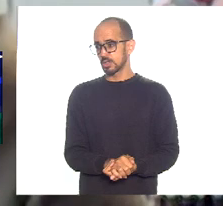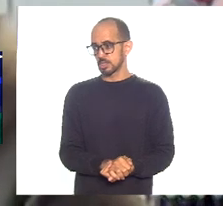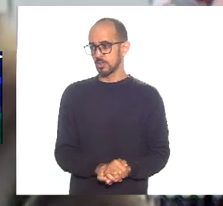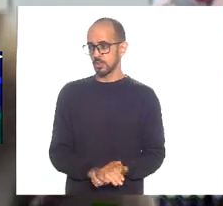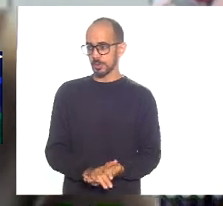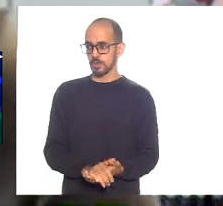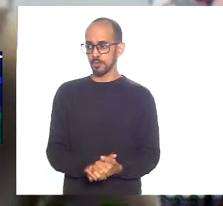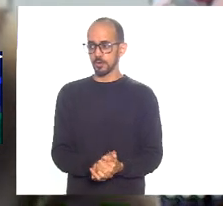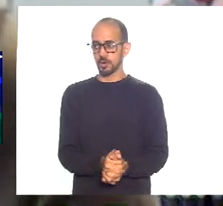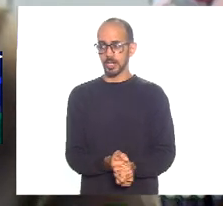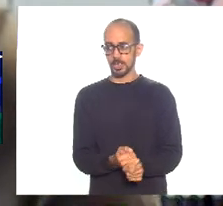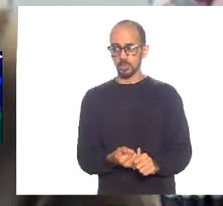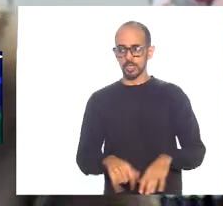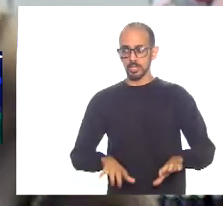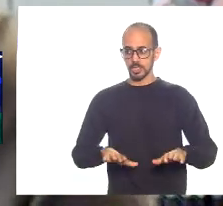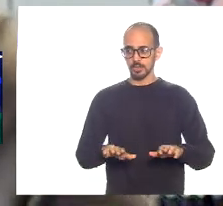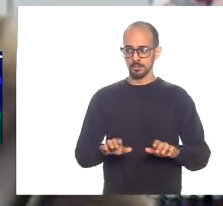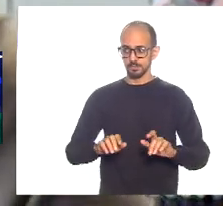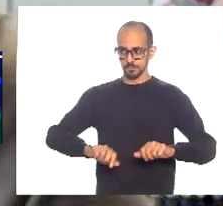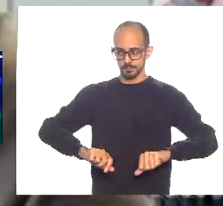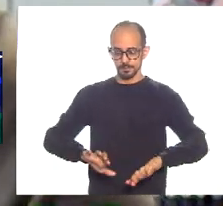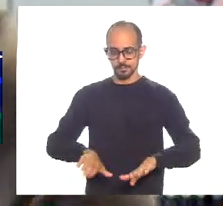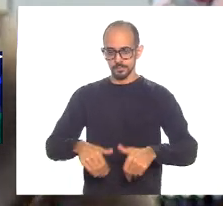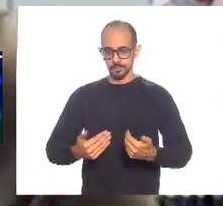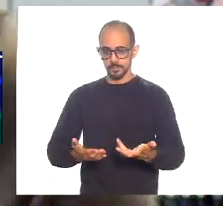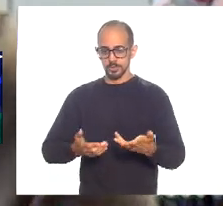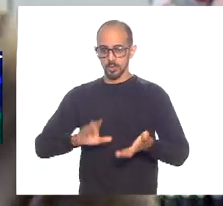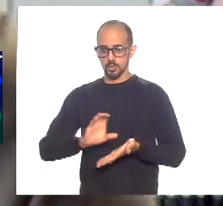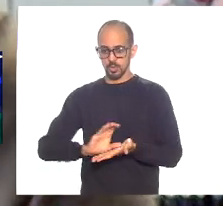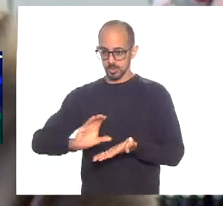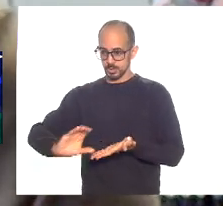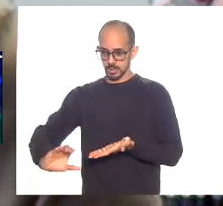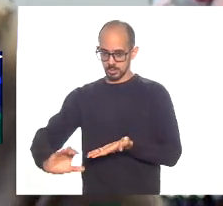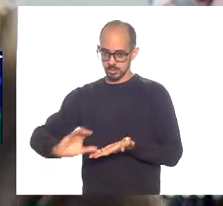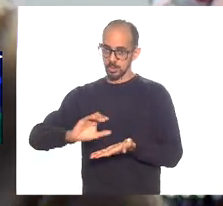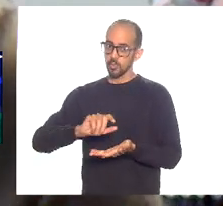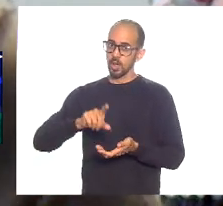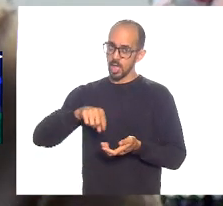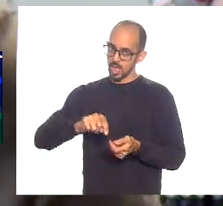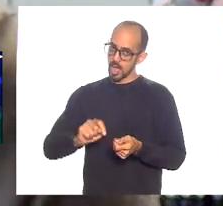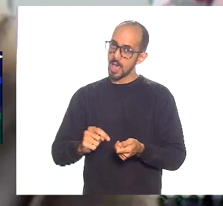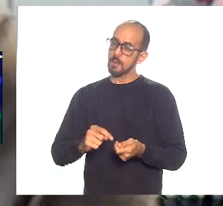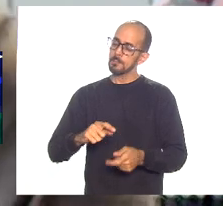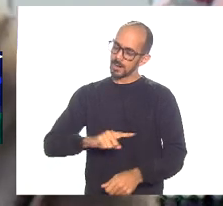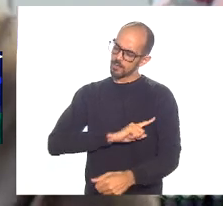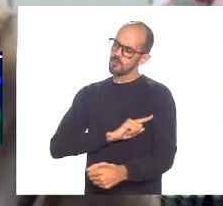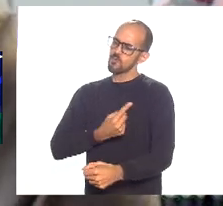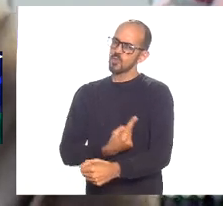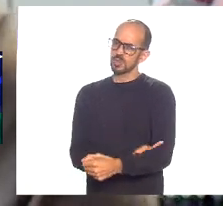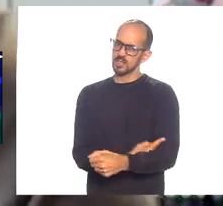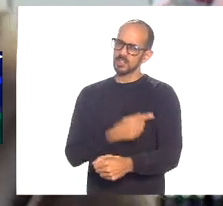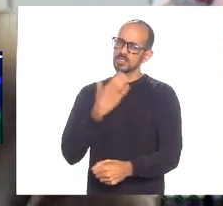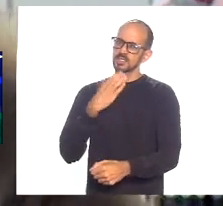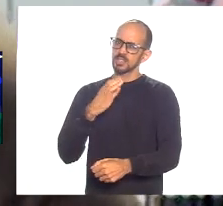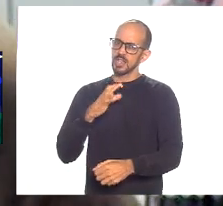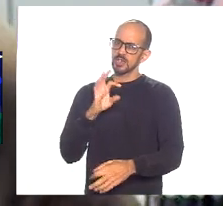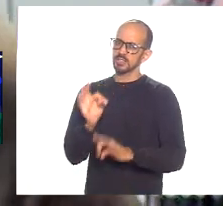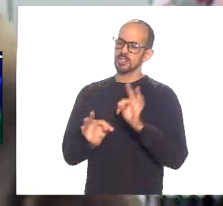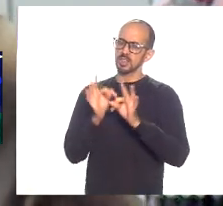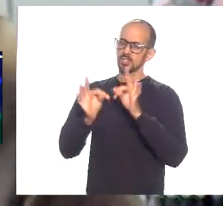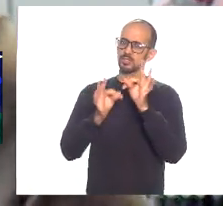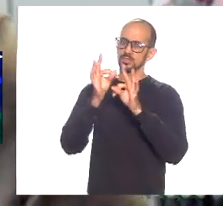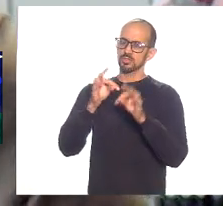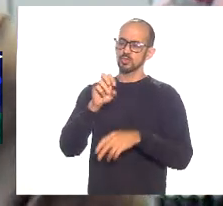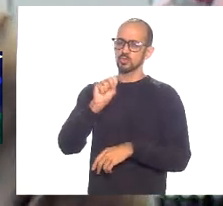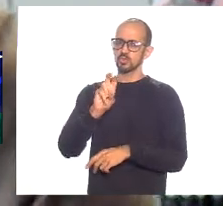eu acho que com essa ação da led ela como já tem atuado no sentido de fortalecer a ciência se fortaleceu o Sistema